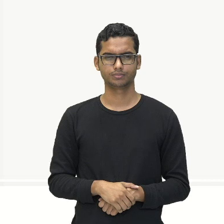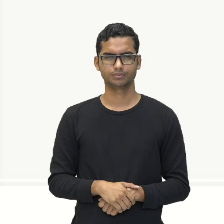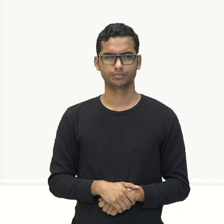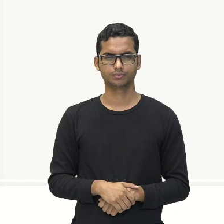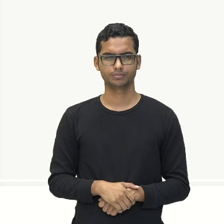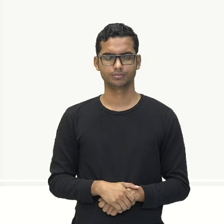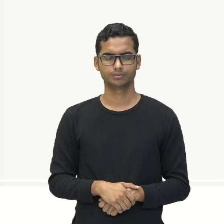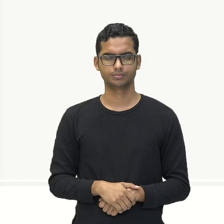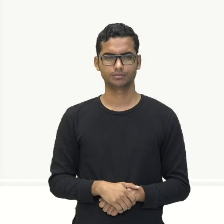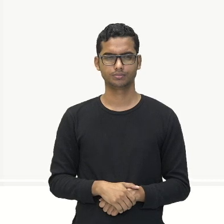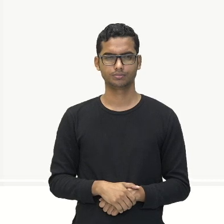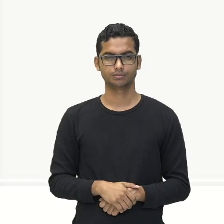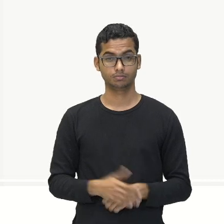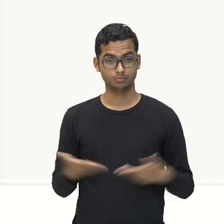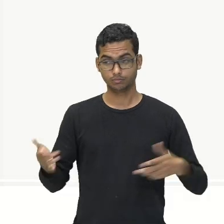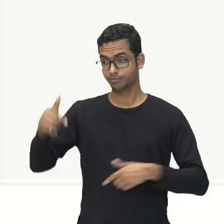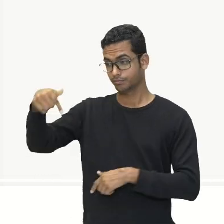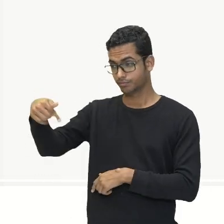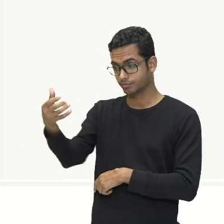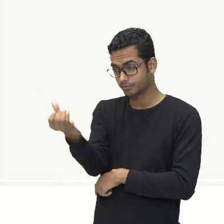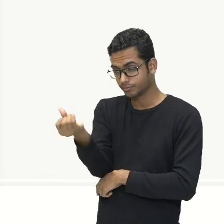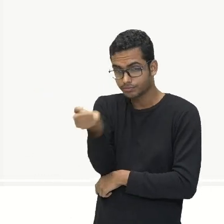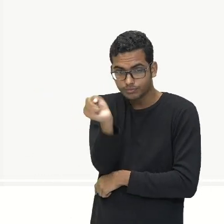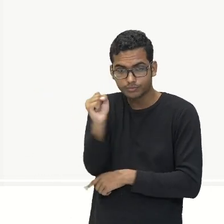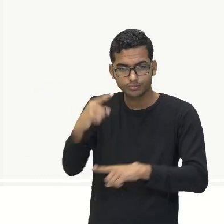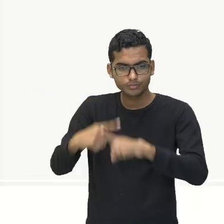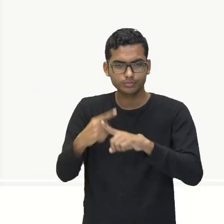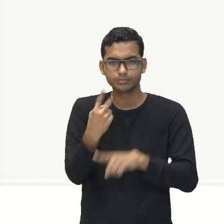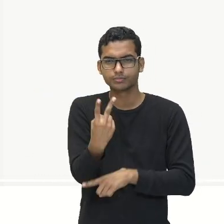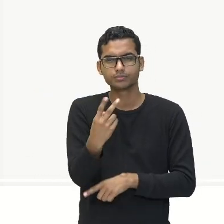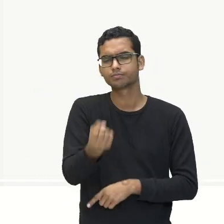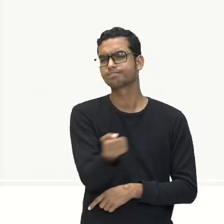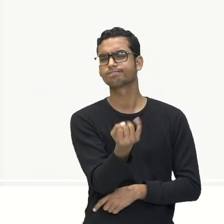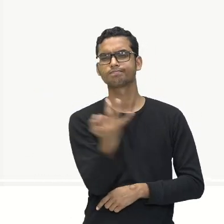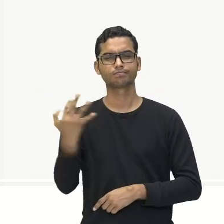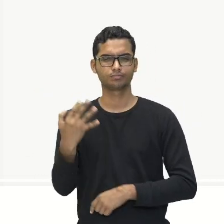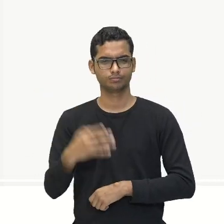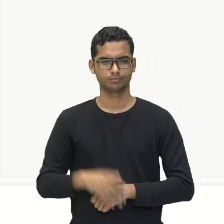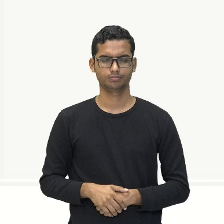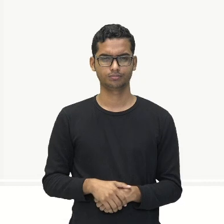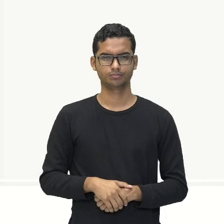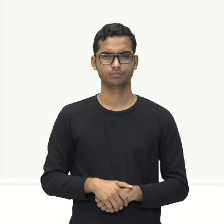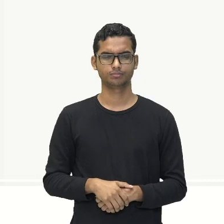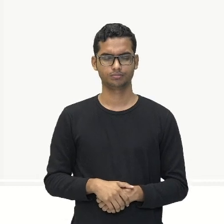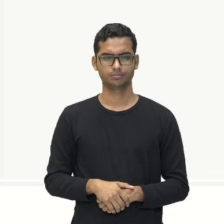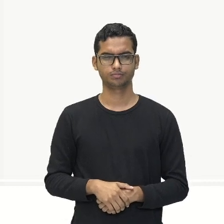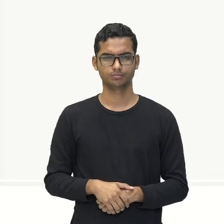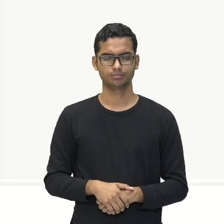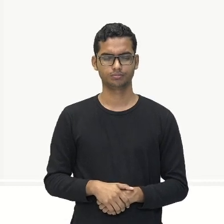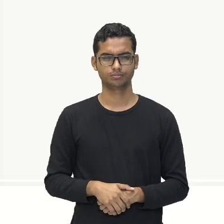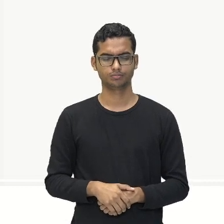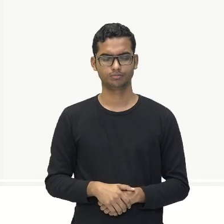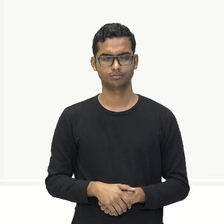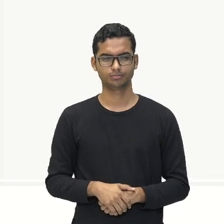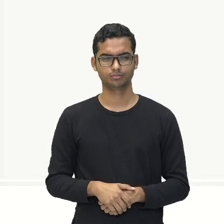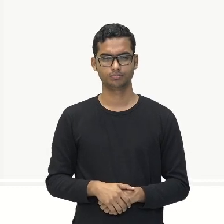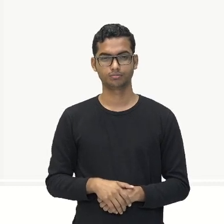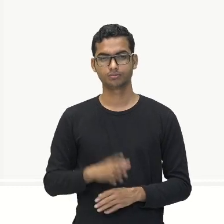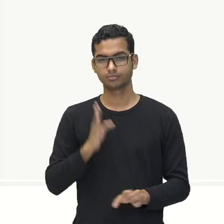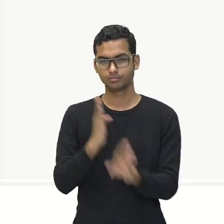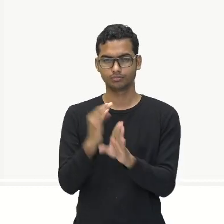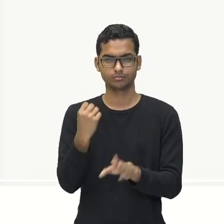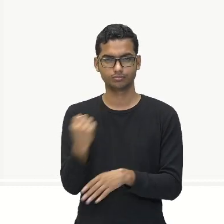E 768 vezes 2... Se você multiplicar aí, você vai chegar justamente nesse valor aqui,